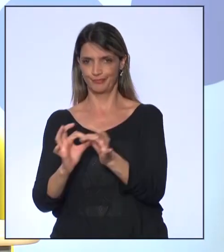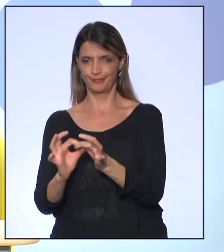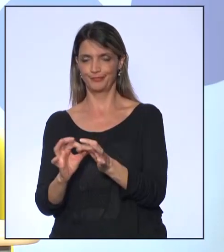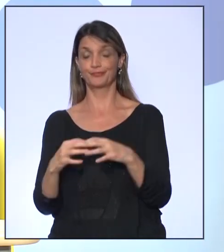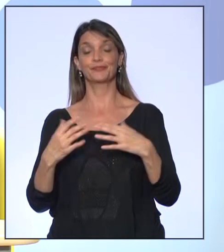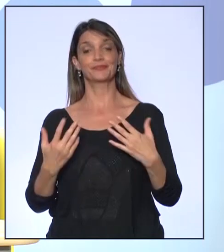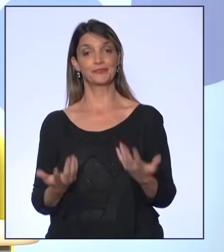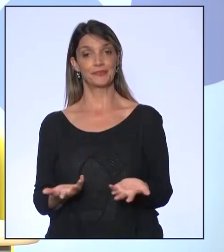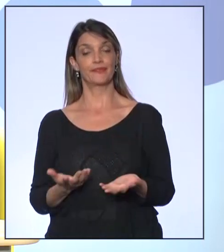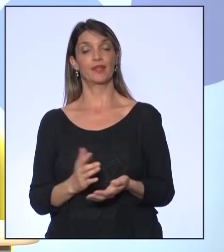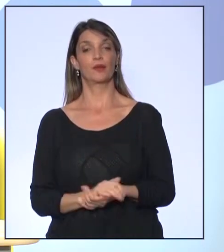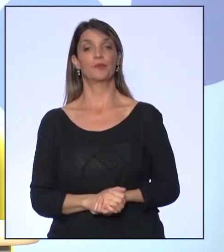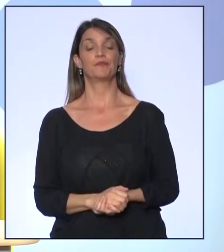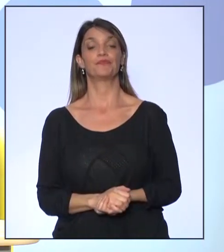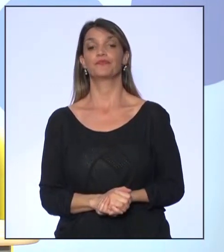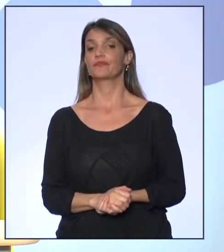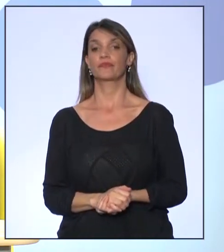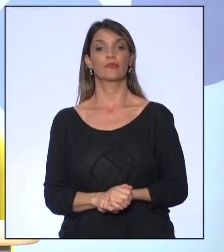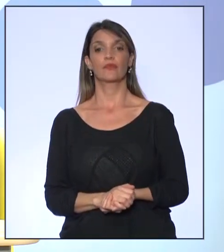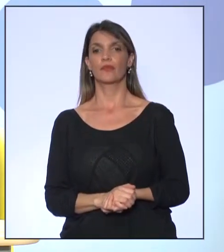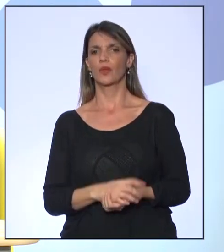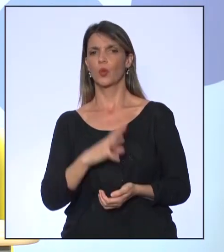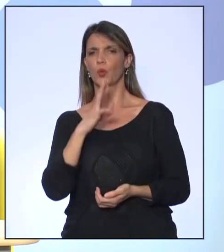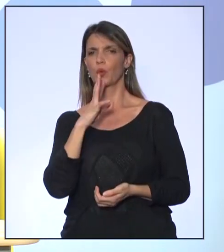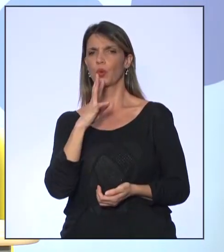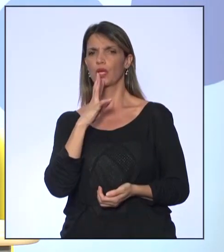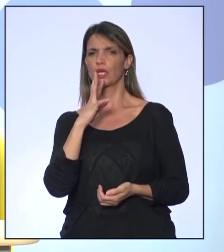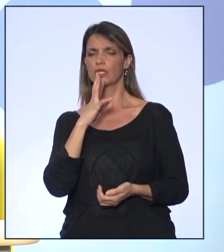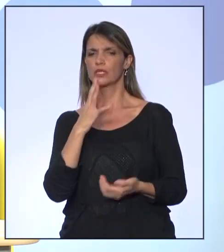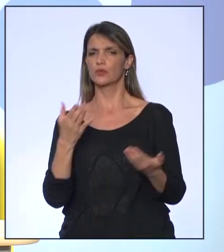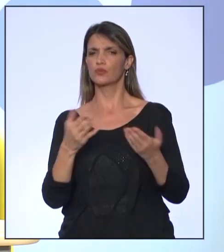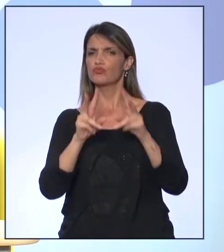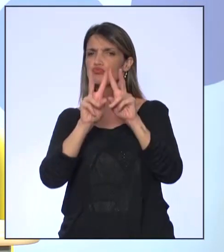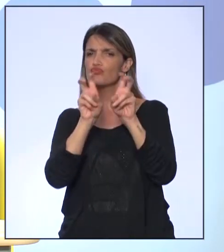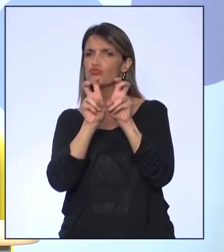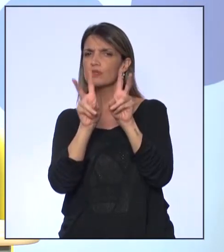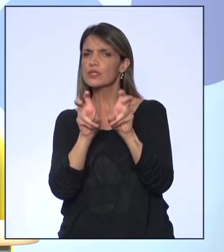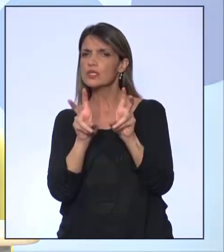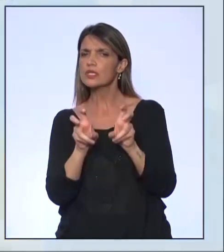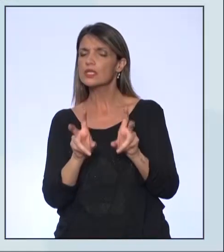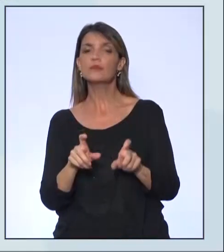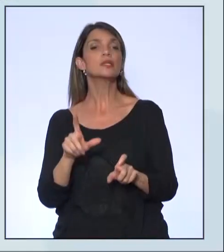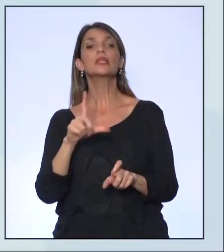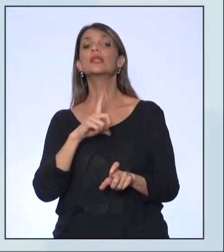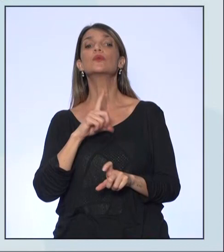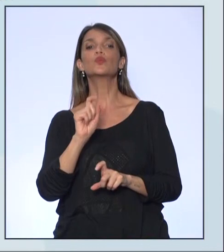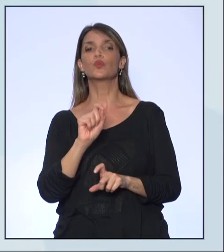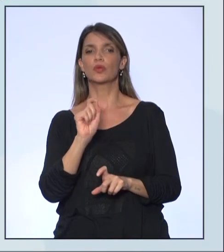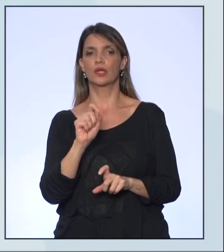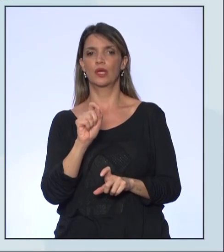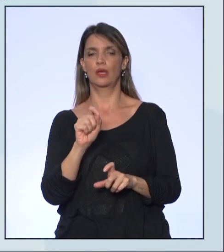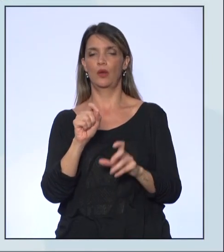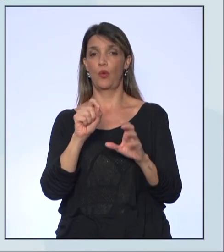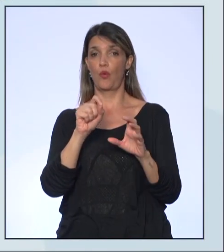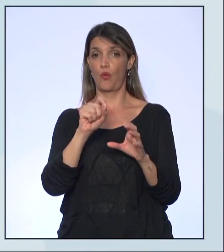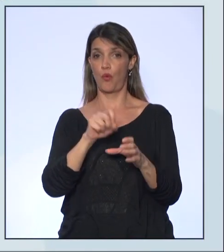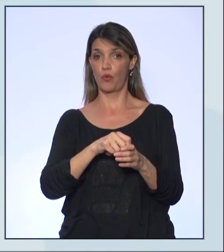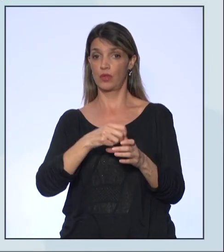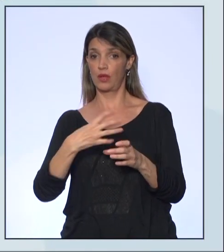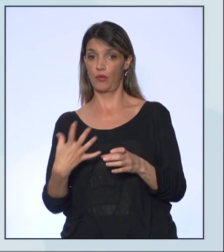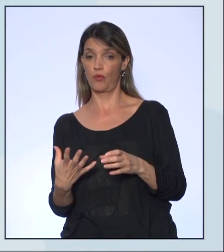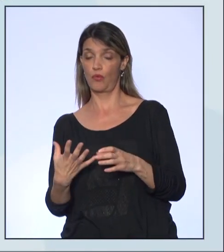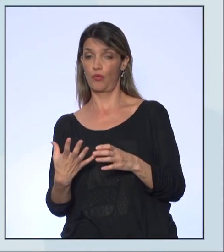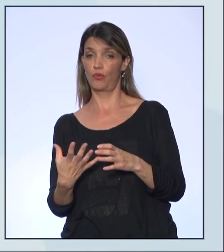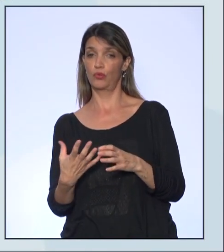só. Como objetos de conhecimento hoje, né, temas ou subtemas, nós temos aí conteúdo,